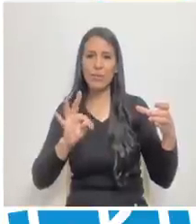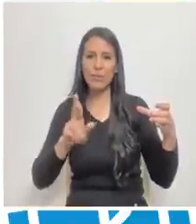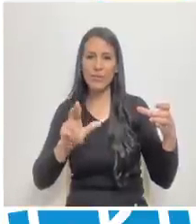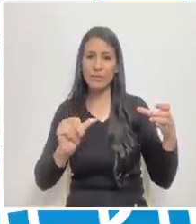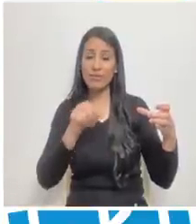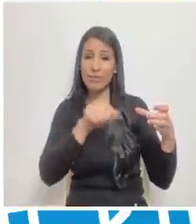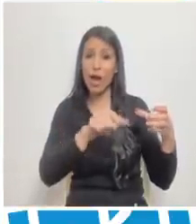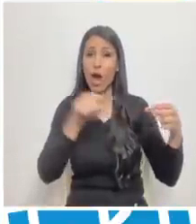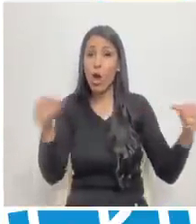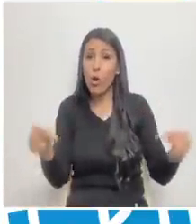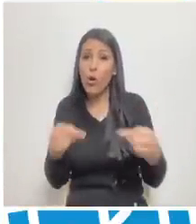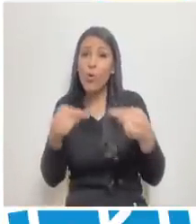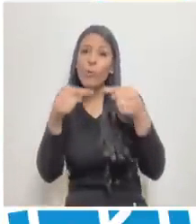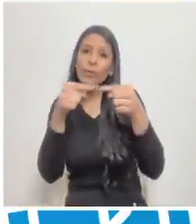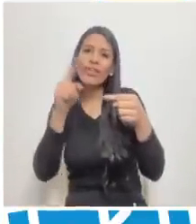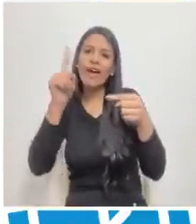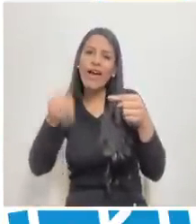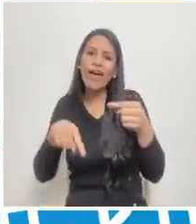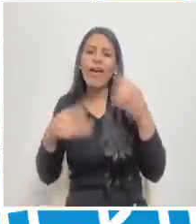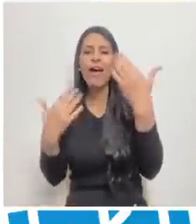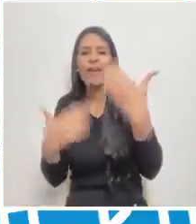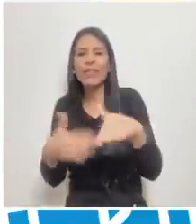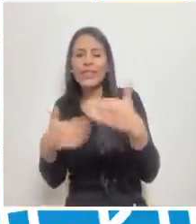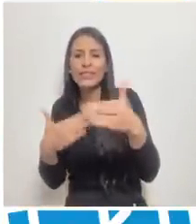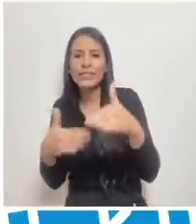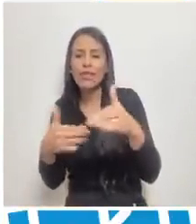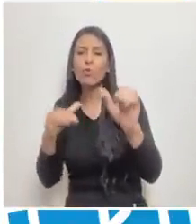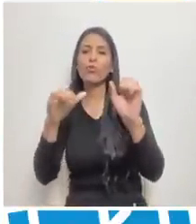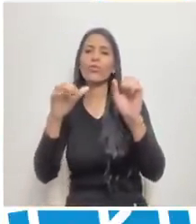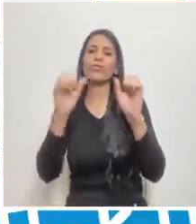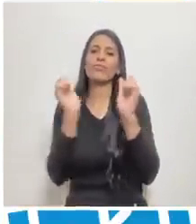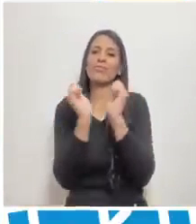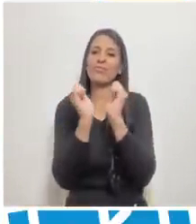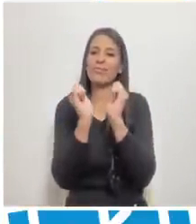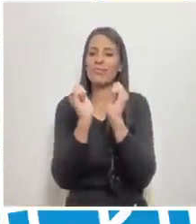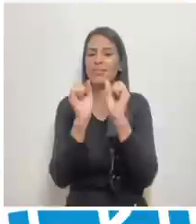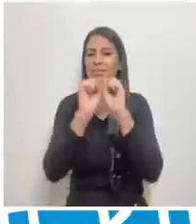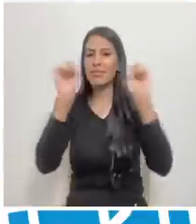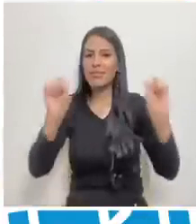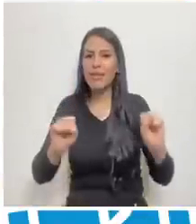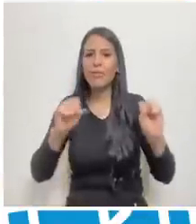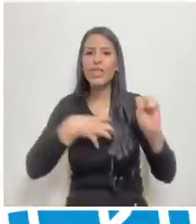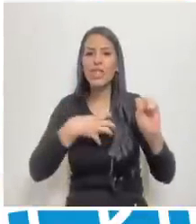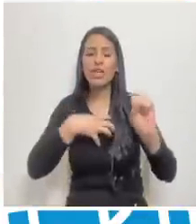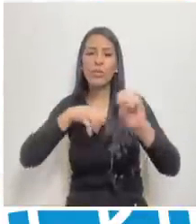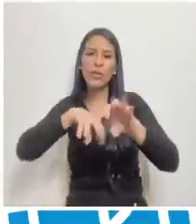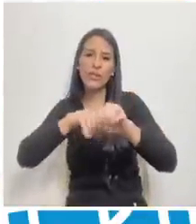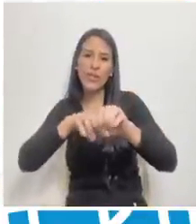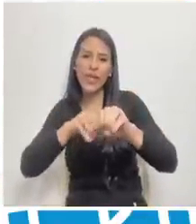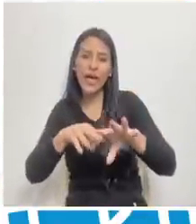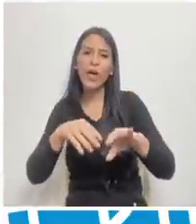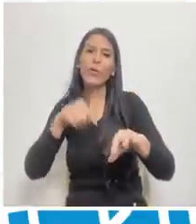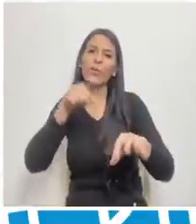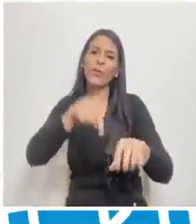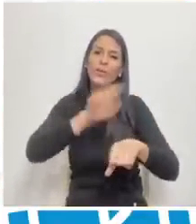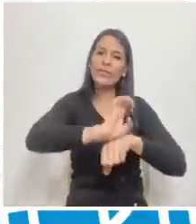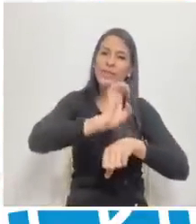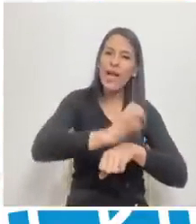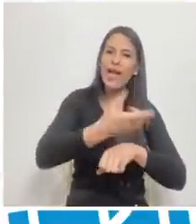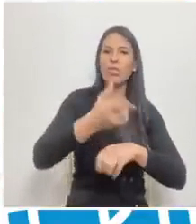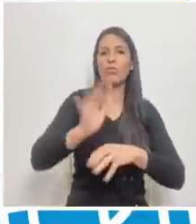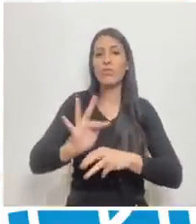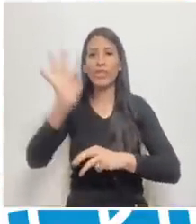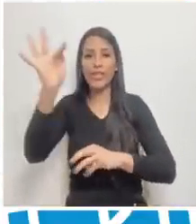sistemas educacionais, né, a nível de Estado e, claro, a nível federal, então não se precisava fazer avaliações.